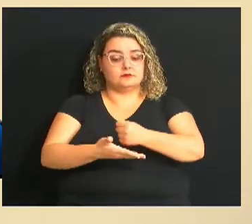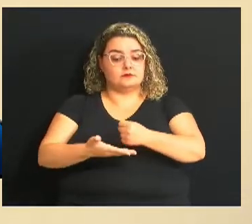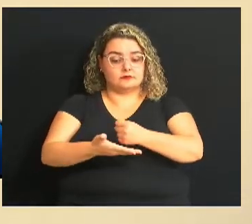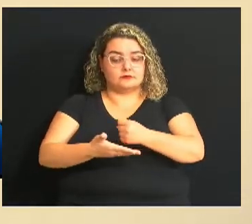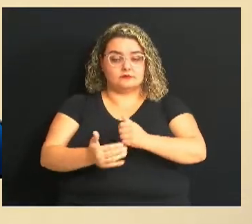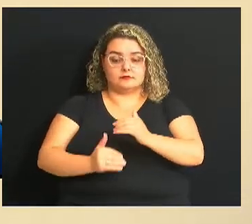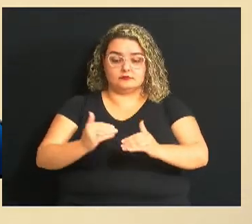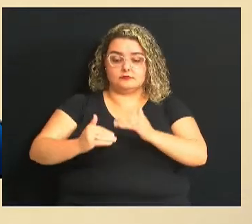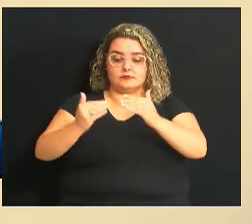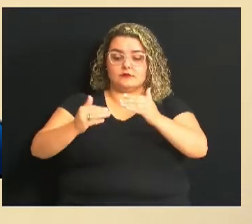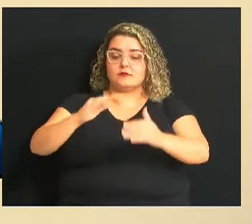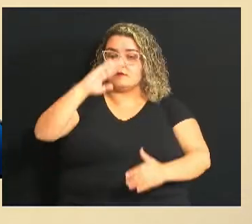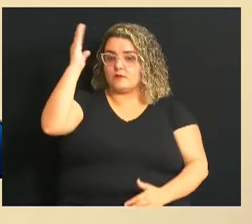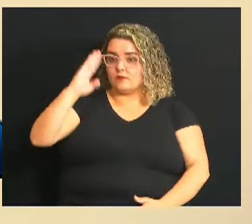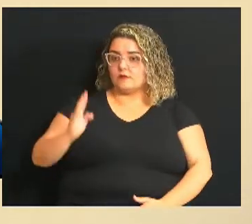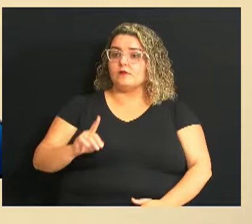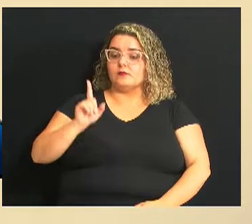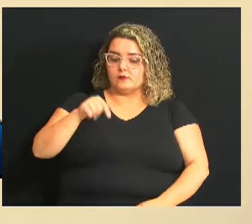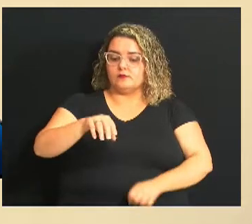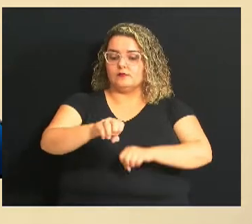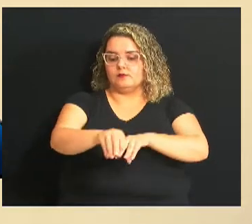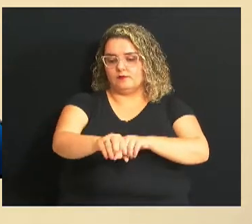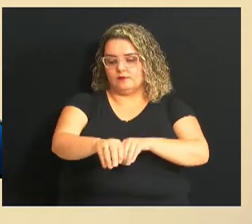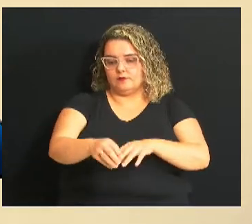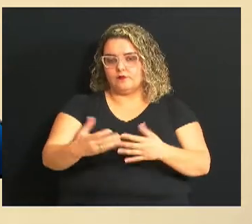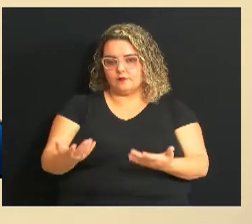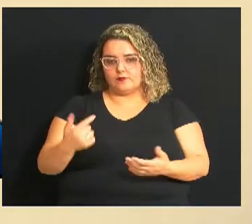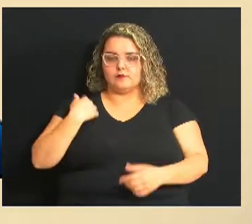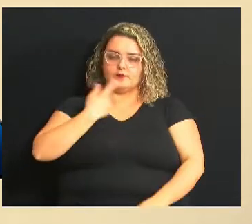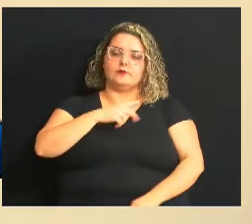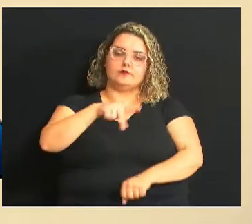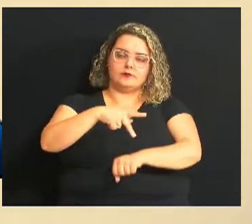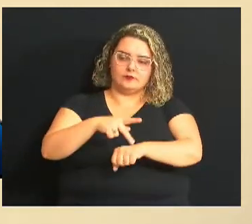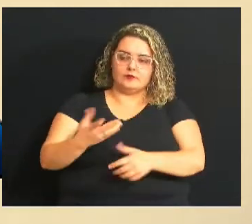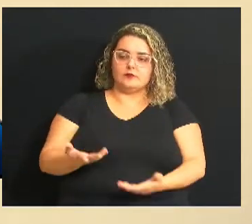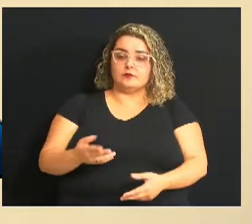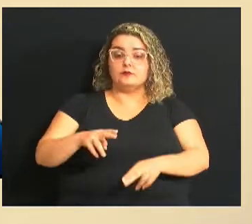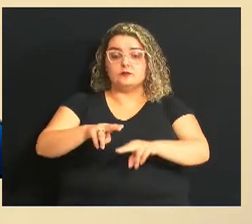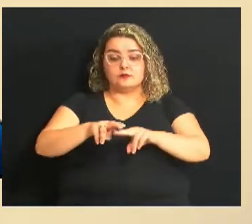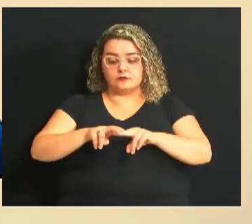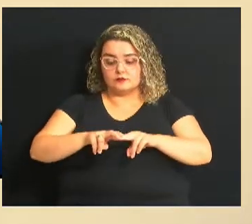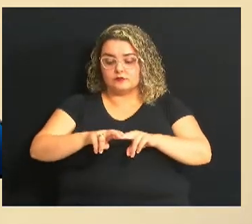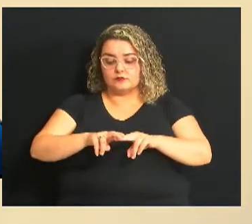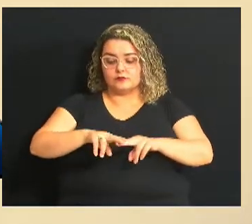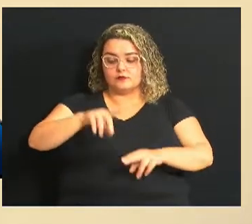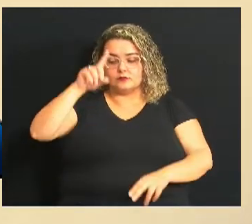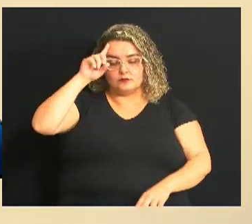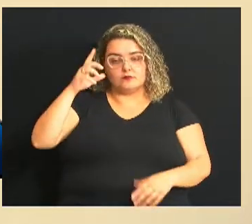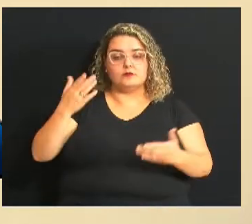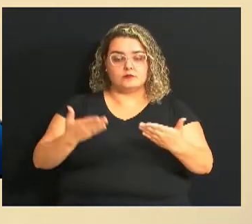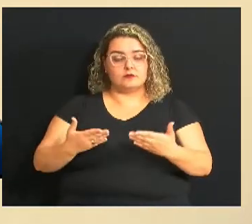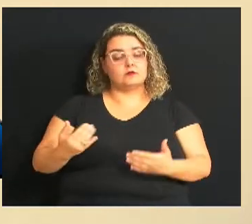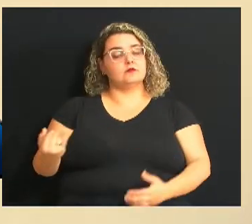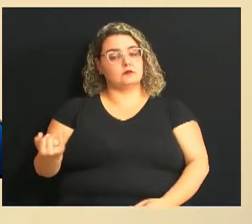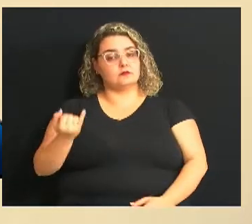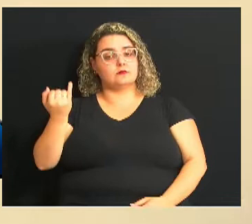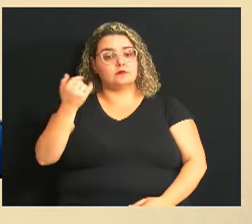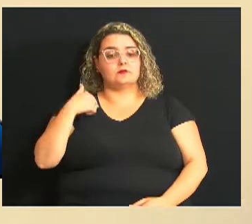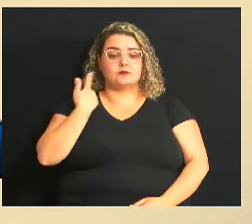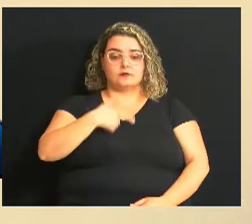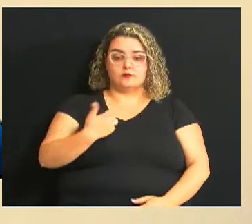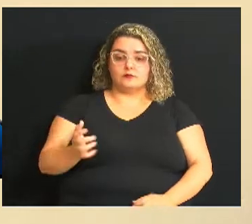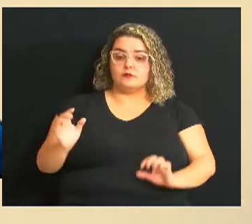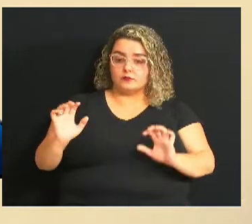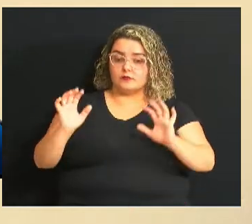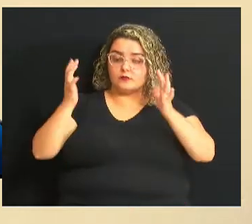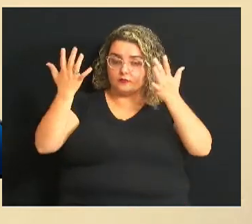brasileiro a educação do nosso país. E por isso que o dia de hoje é um dia tão importante, né, em que nós estamos aqui